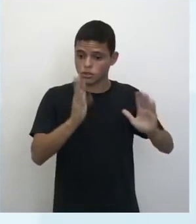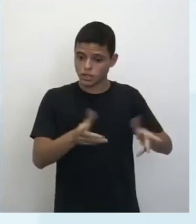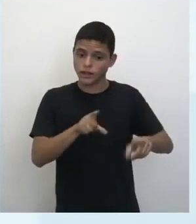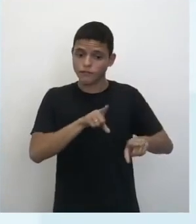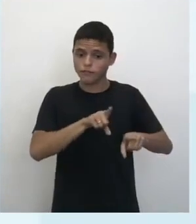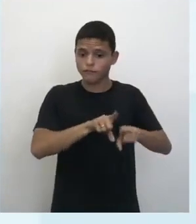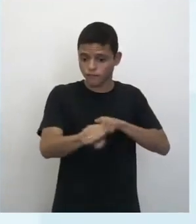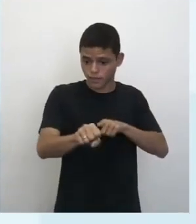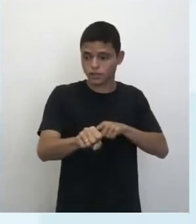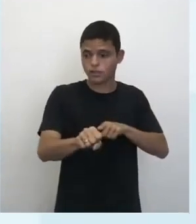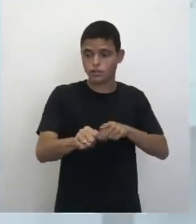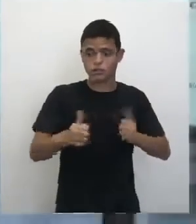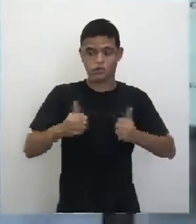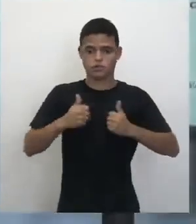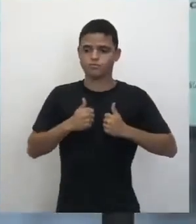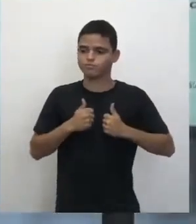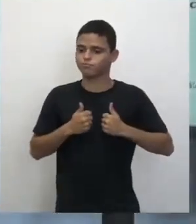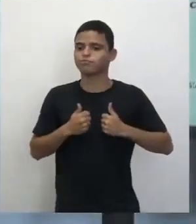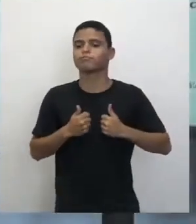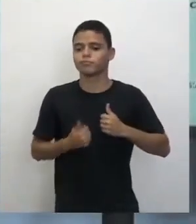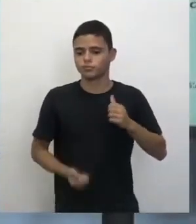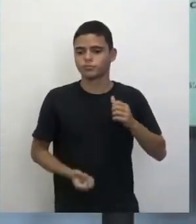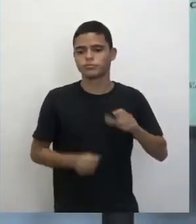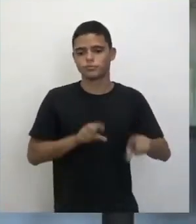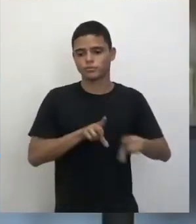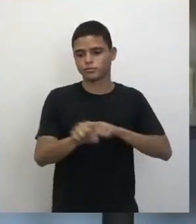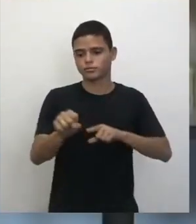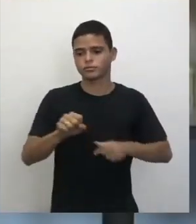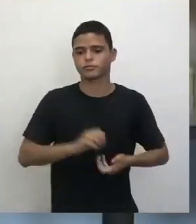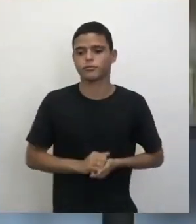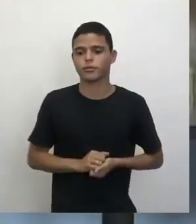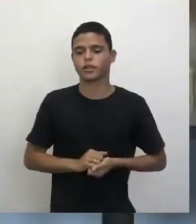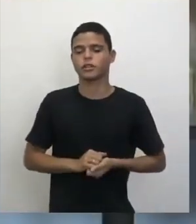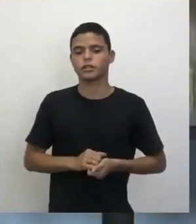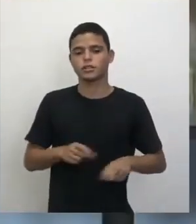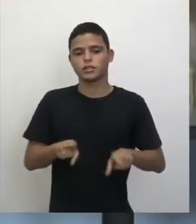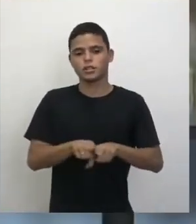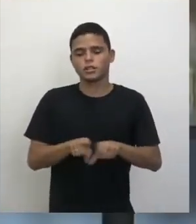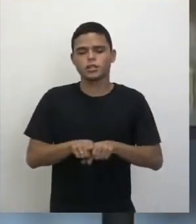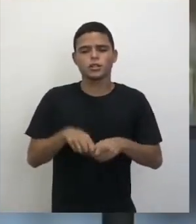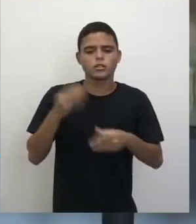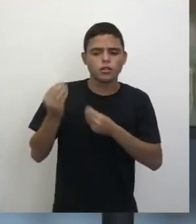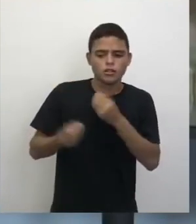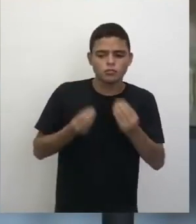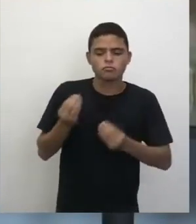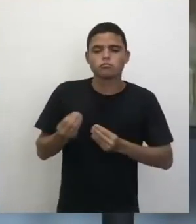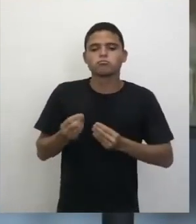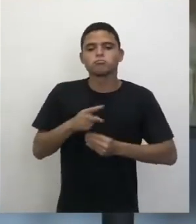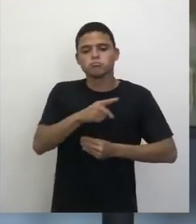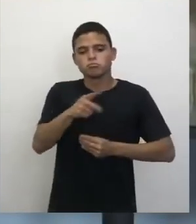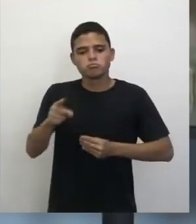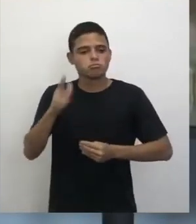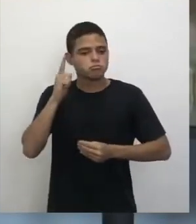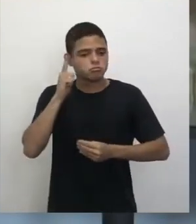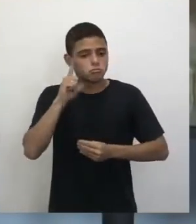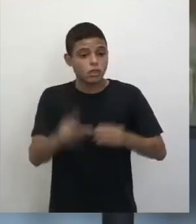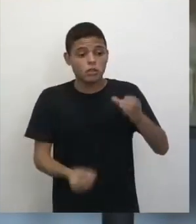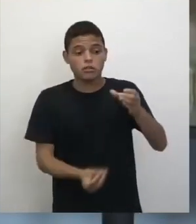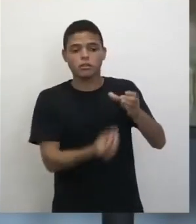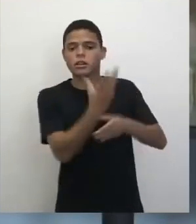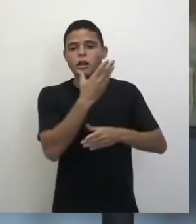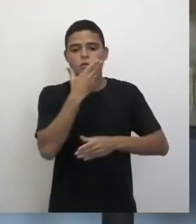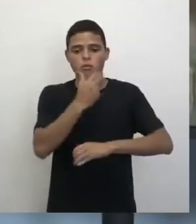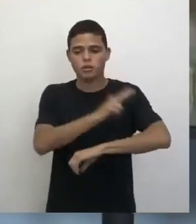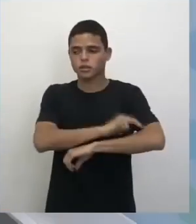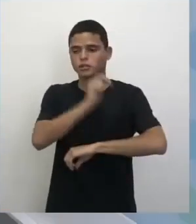roteirista revelação. Então conta para nós um pouquinho, Cadu, como que é essa situação, como que você chegou a ser o criador do Homem Grilo?